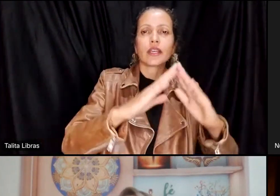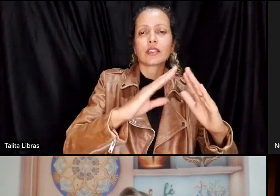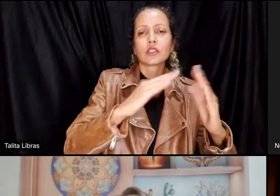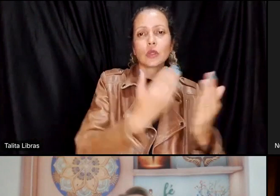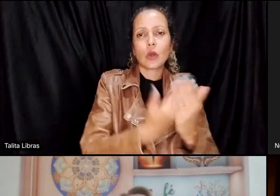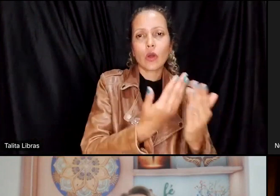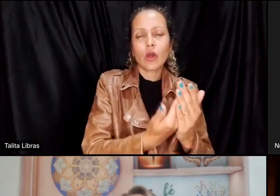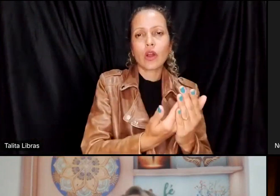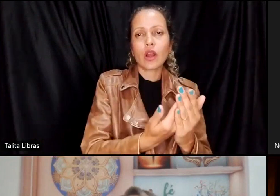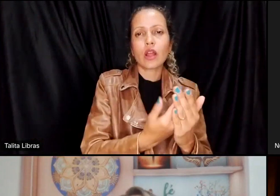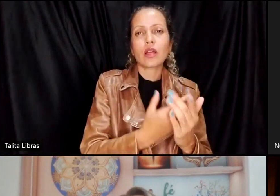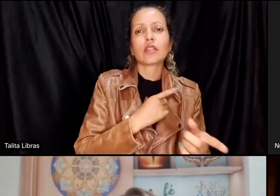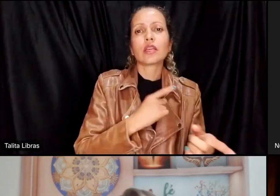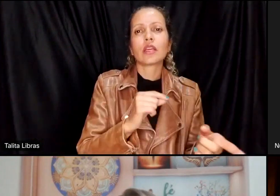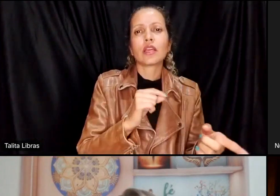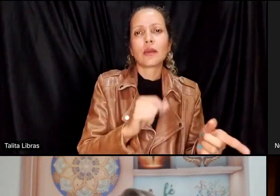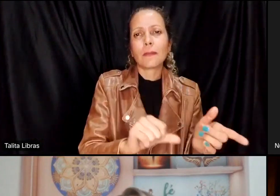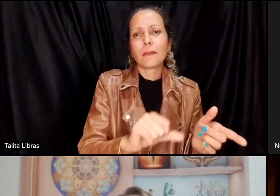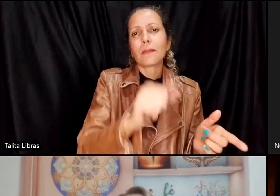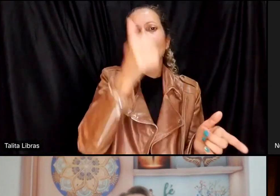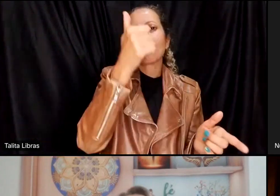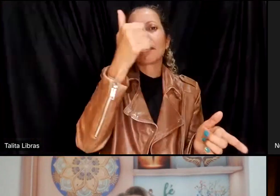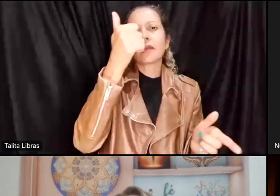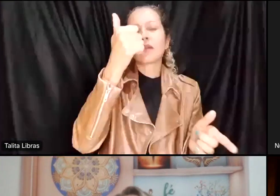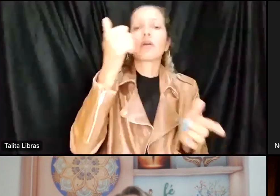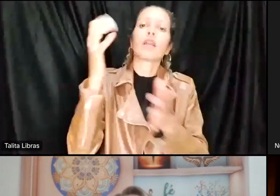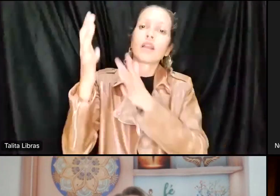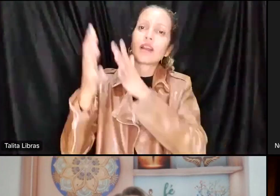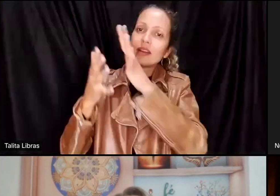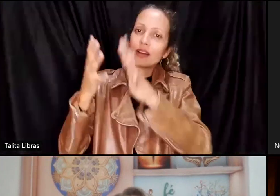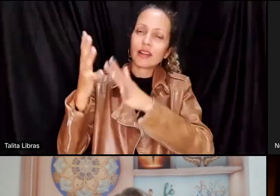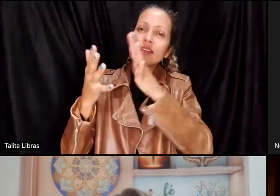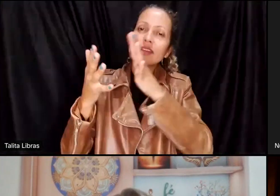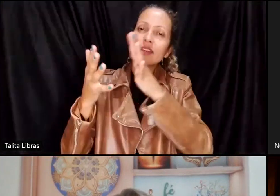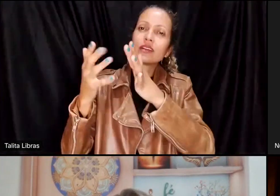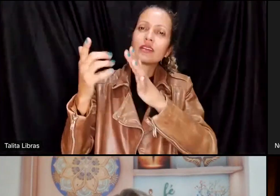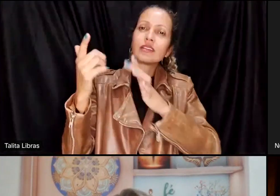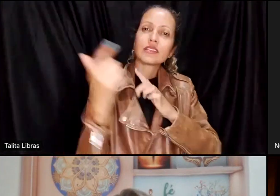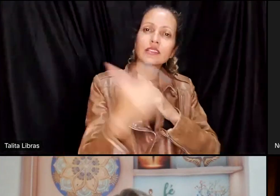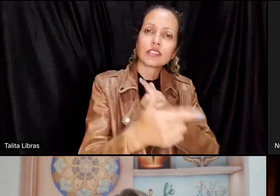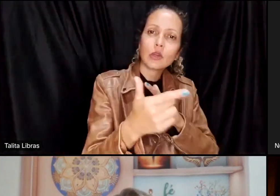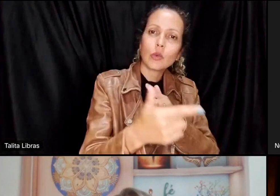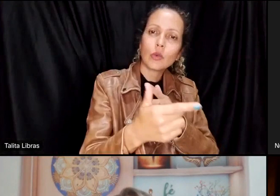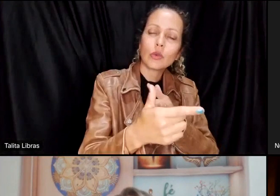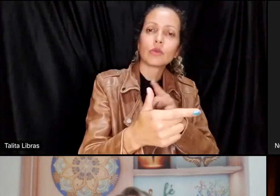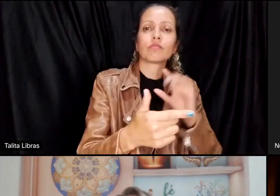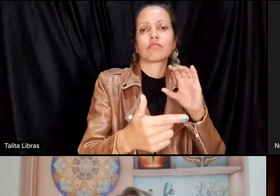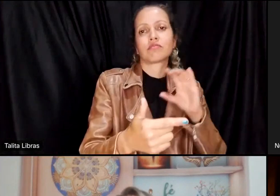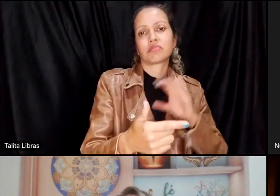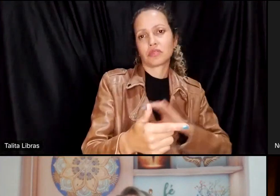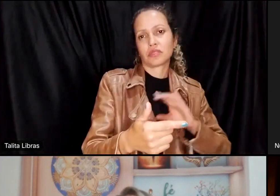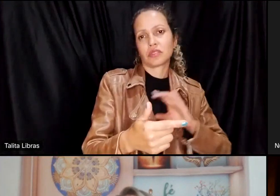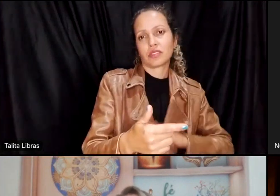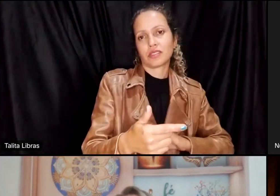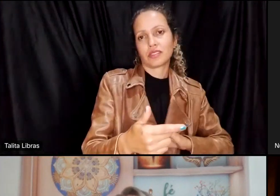São raras cidades que têm isso. E isso já está na lei. Então, assim,